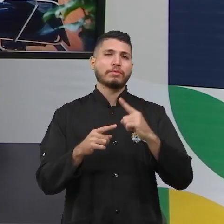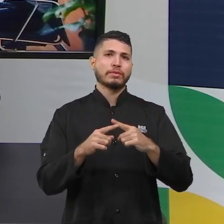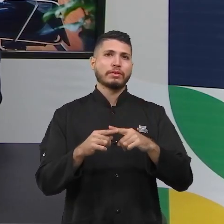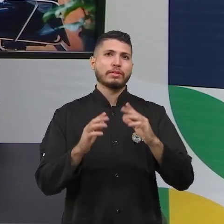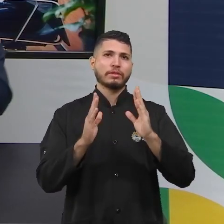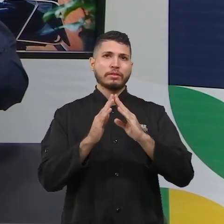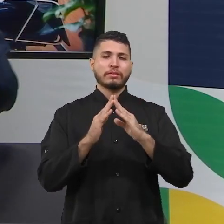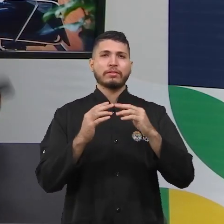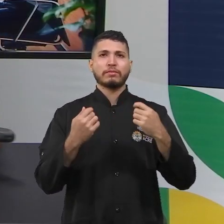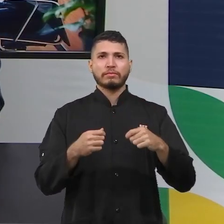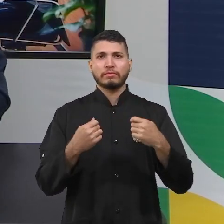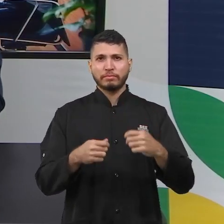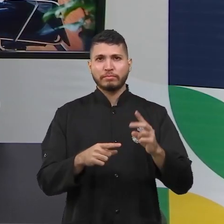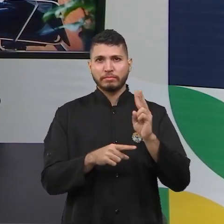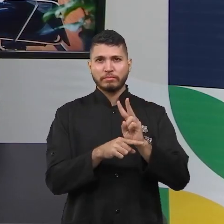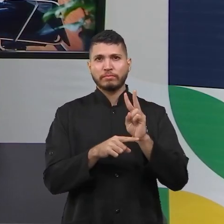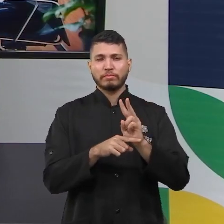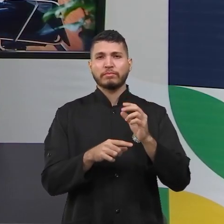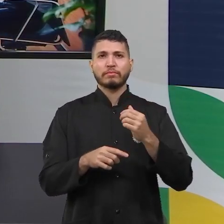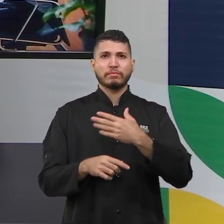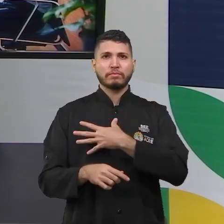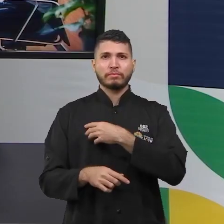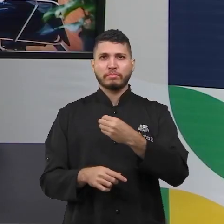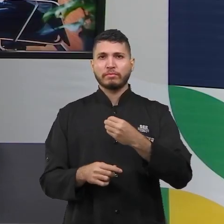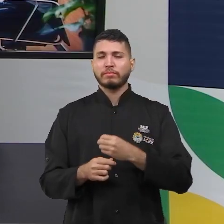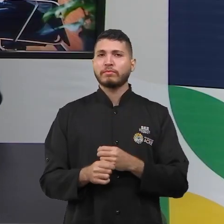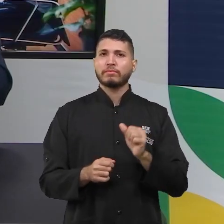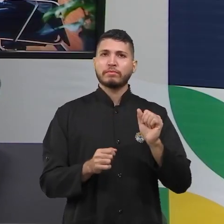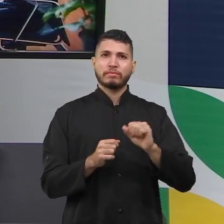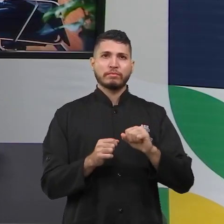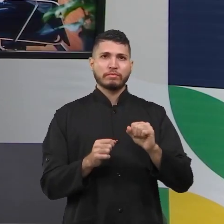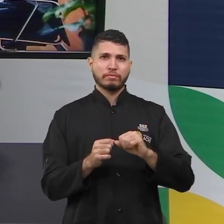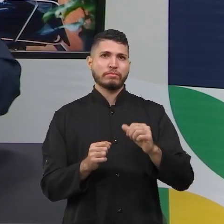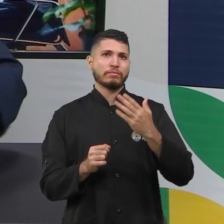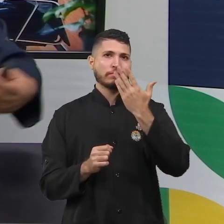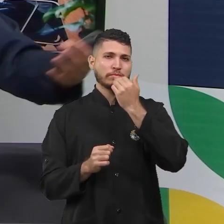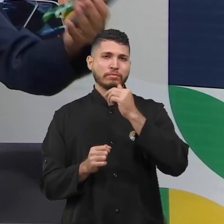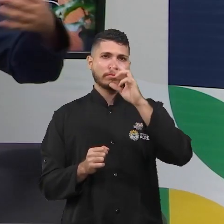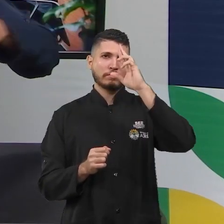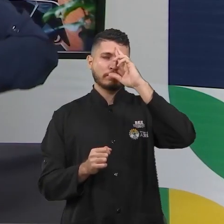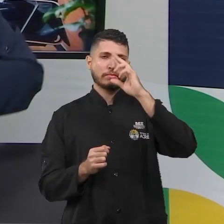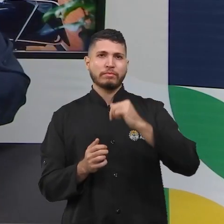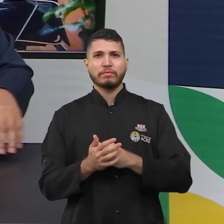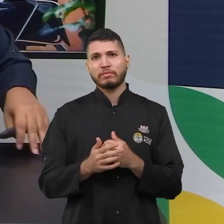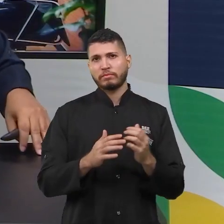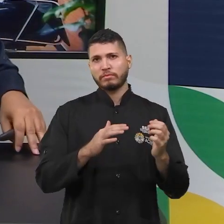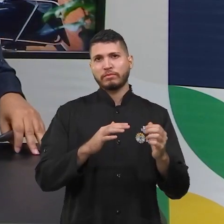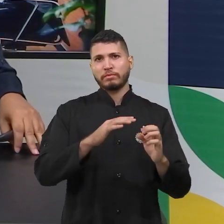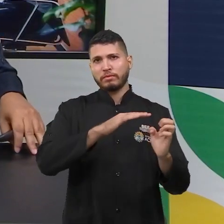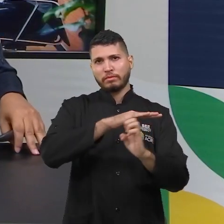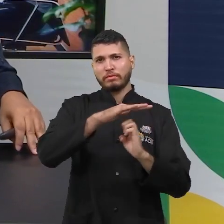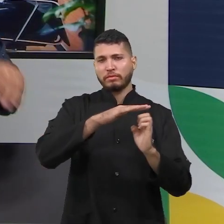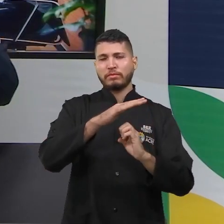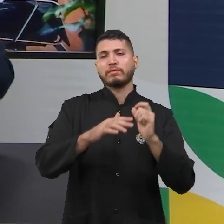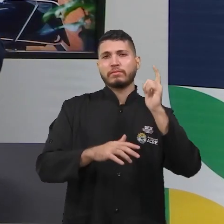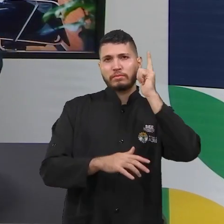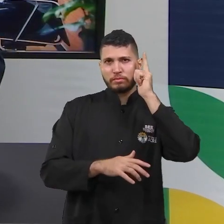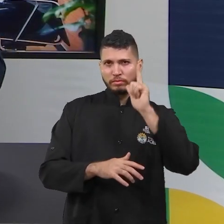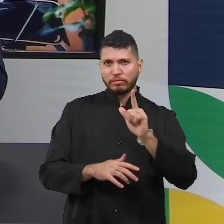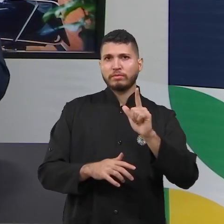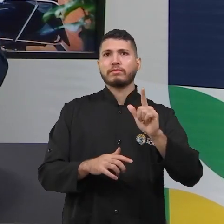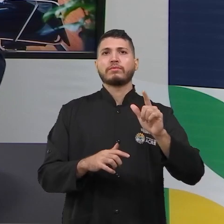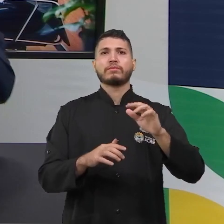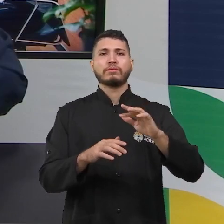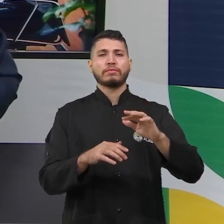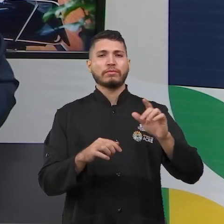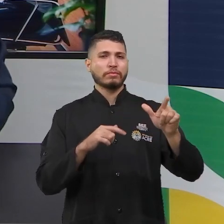filhos, eu tenho que cuidar da casa, eu tenho que fazer almoço, e na empresa eu consigo desenvolver todo o meu trabalho. Por isso a